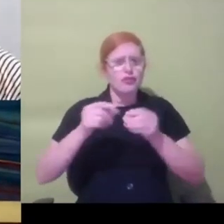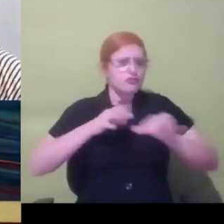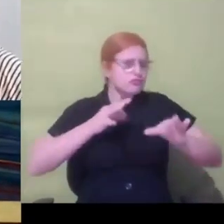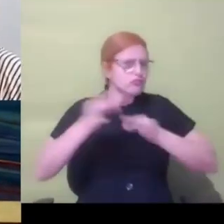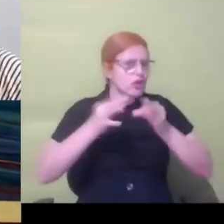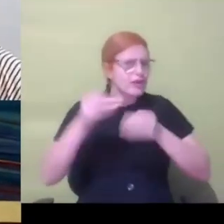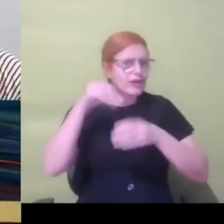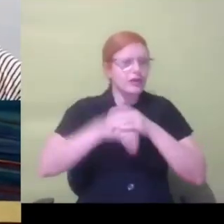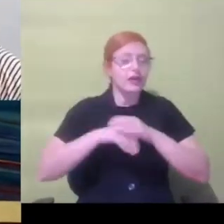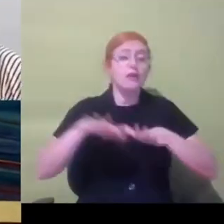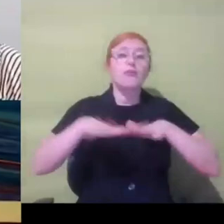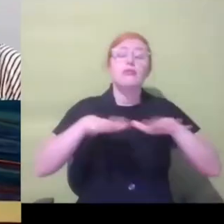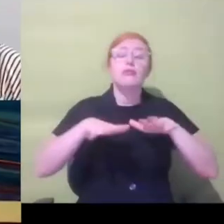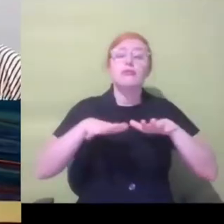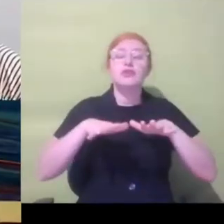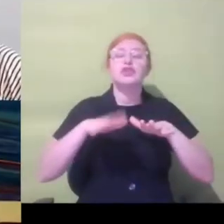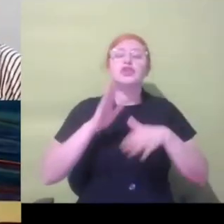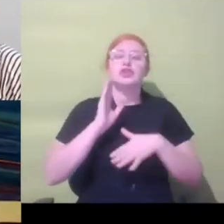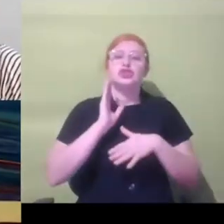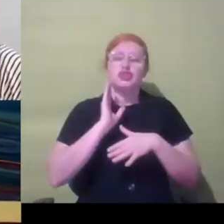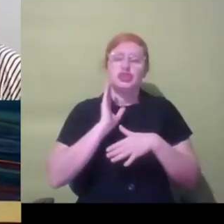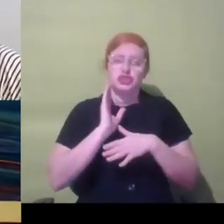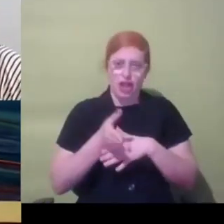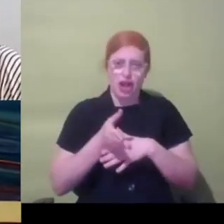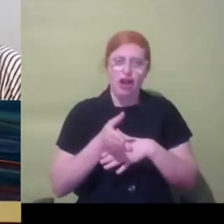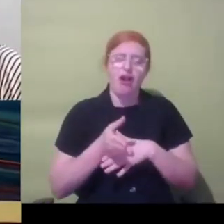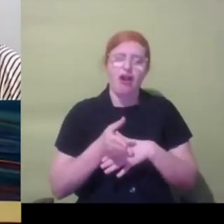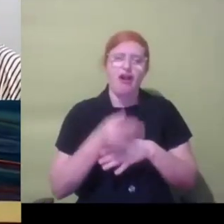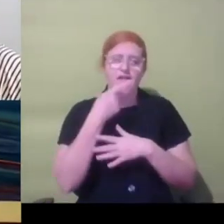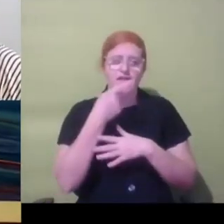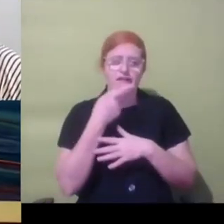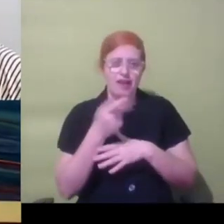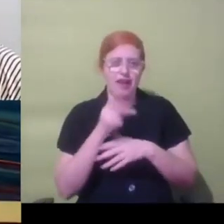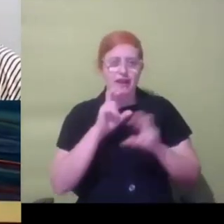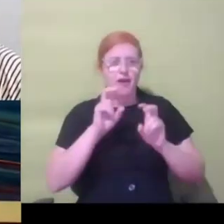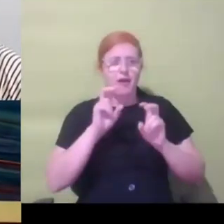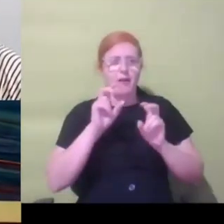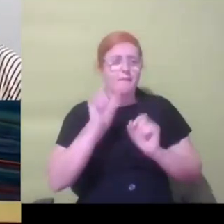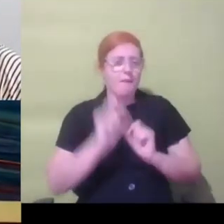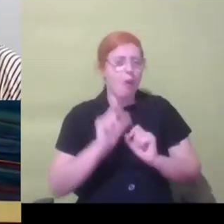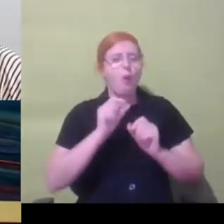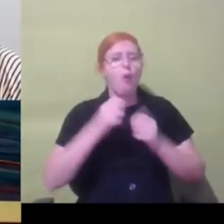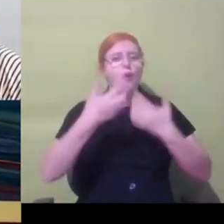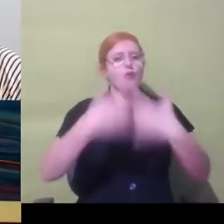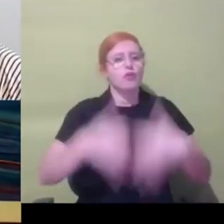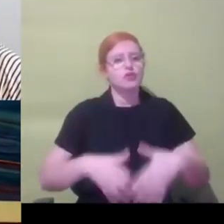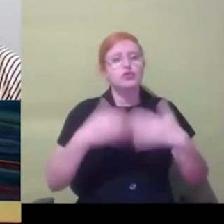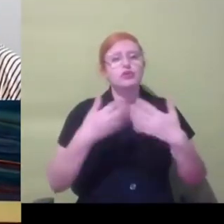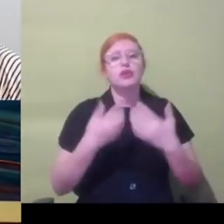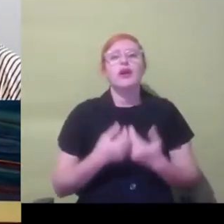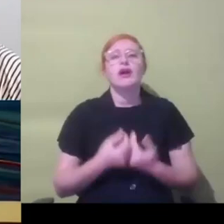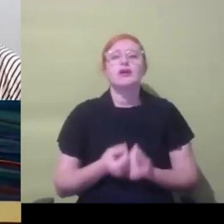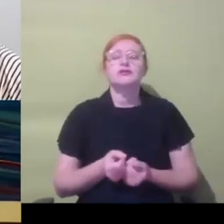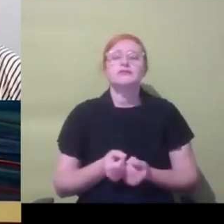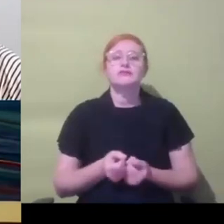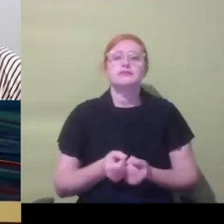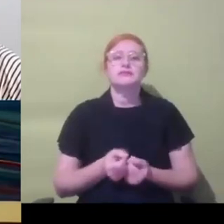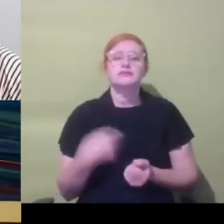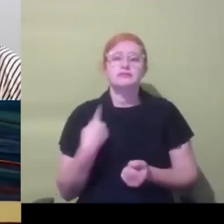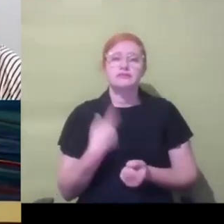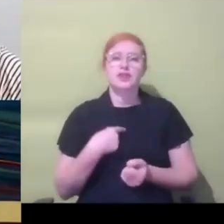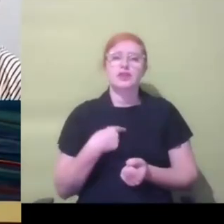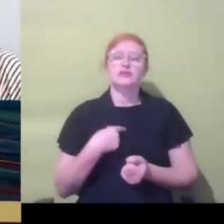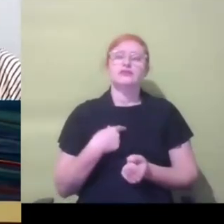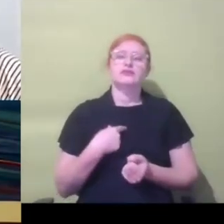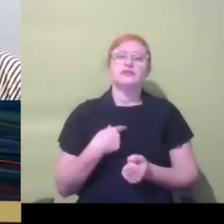dentro desse movimento. Eu já falei um pouco sobre como é que vai funcionar, né? E a gente